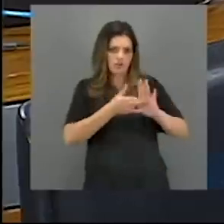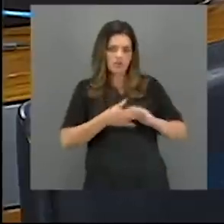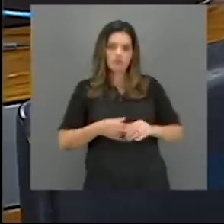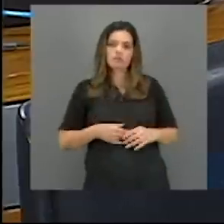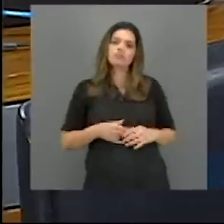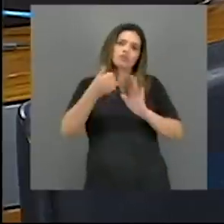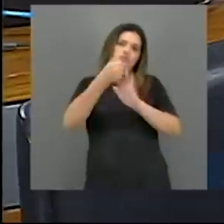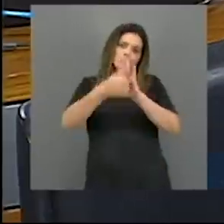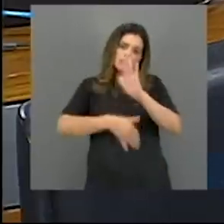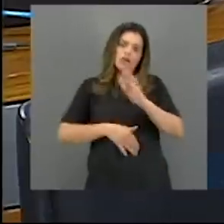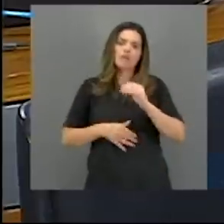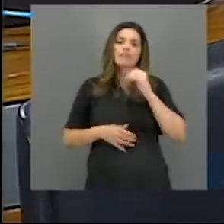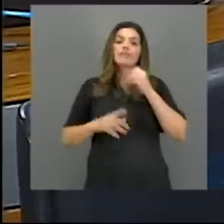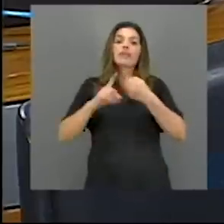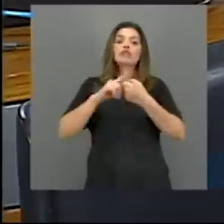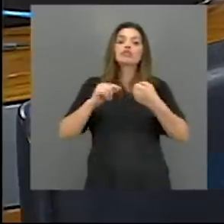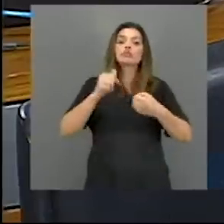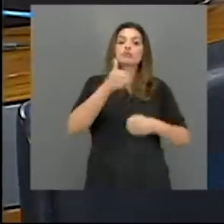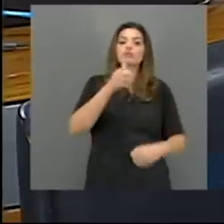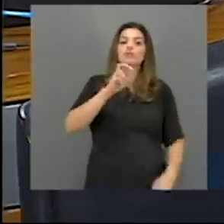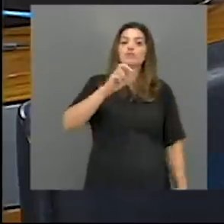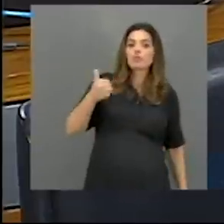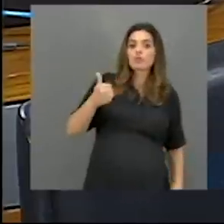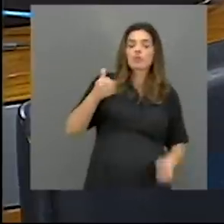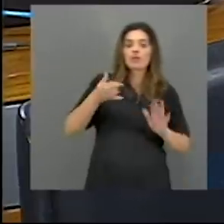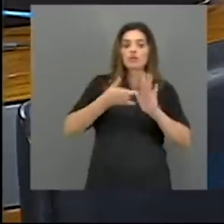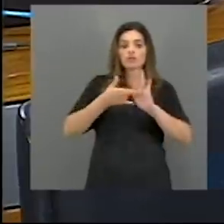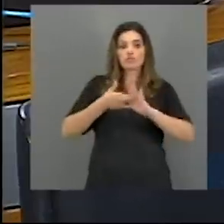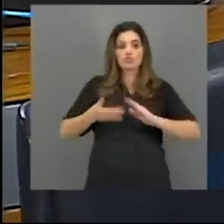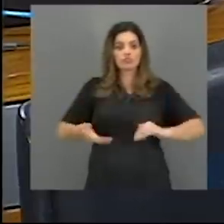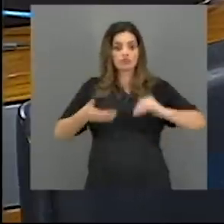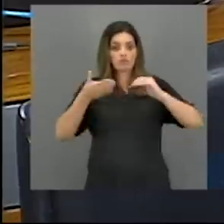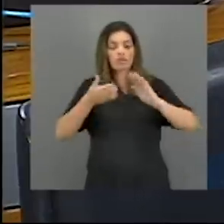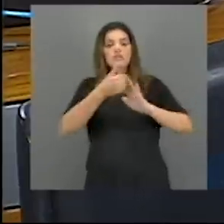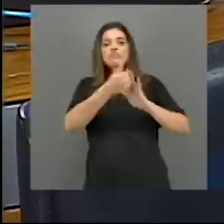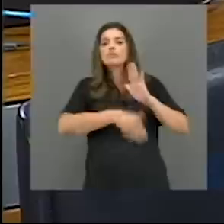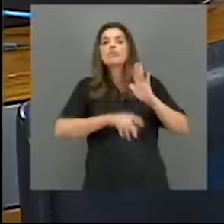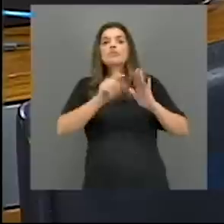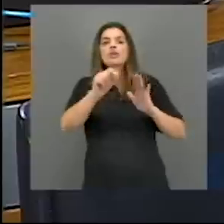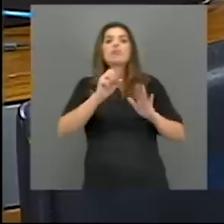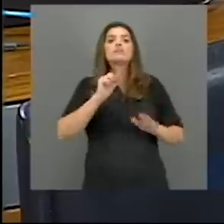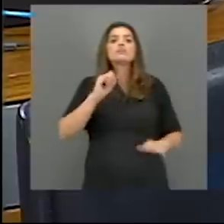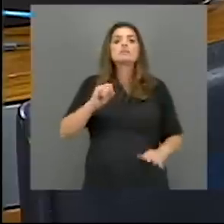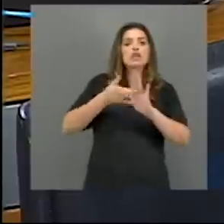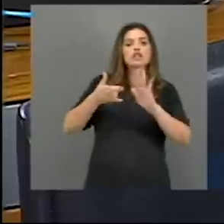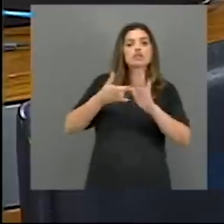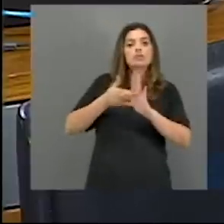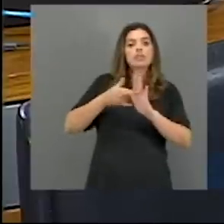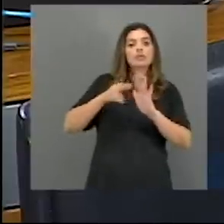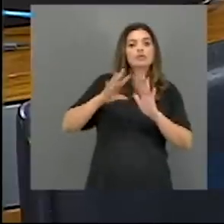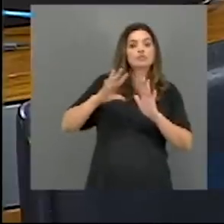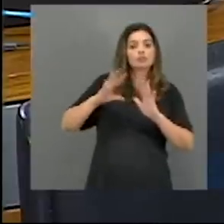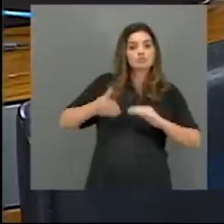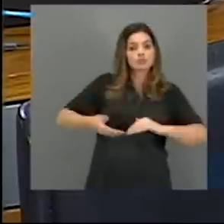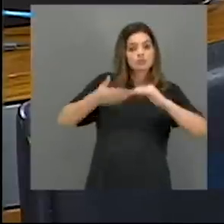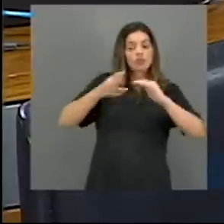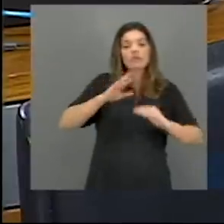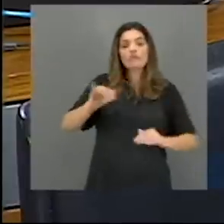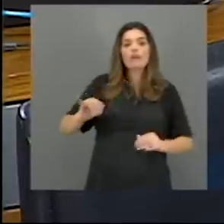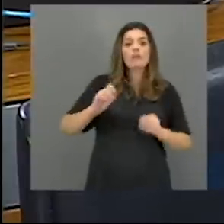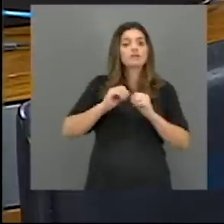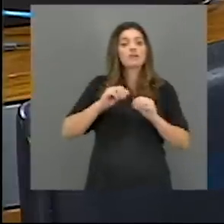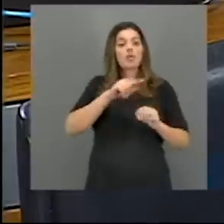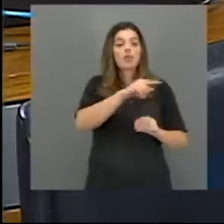passo a discorrer abaixo. O artigo 151 do regimento comum estabelece que nos casos de omissão do regimento comum, aplicar-se-ão as